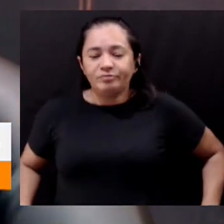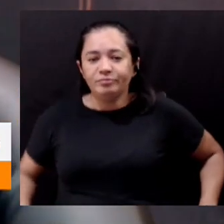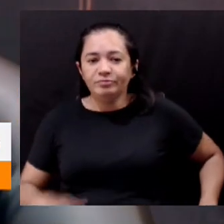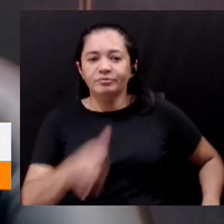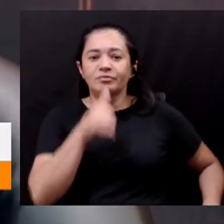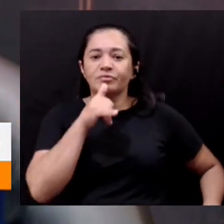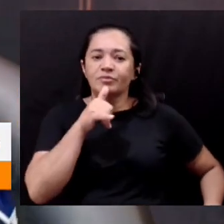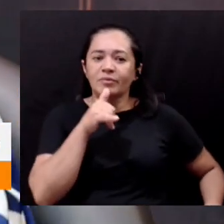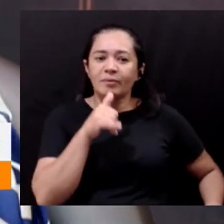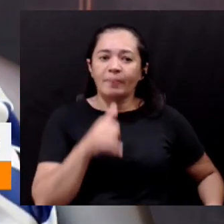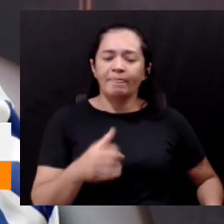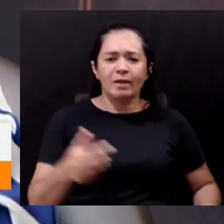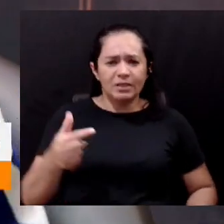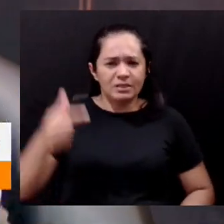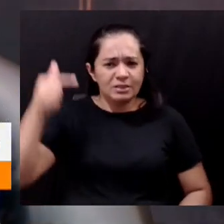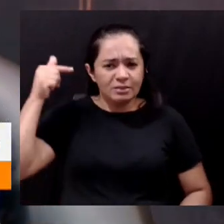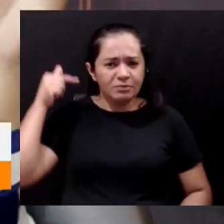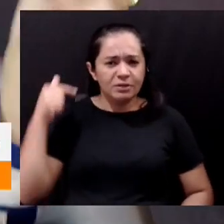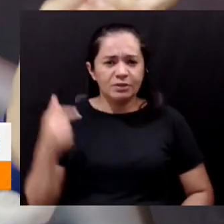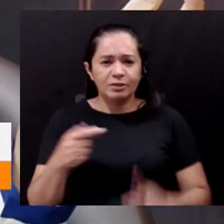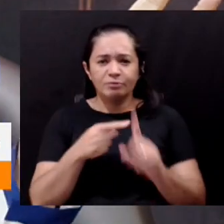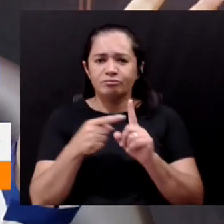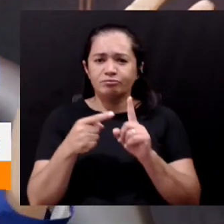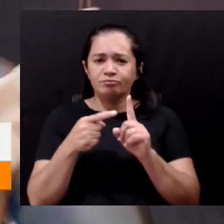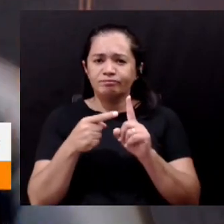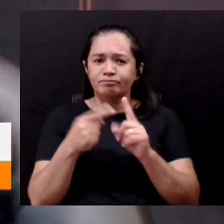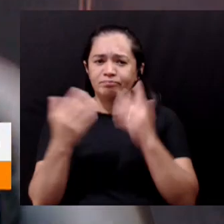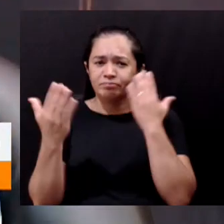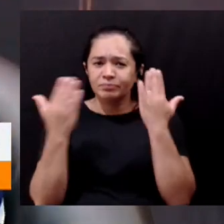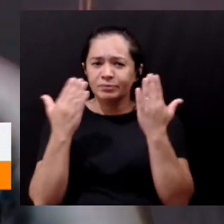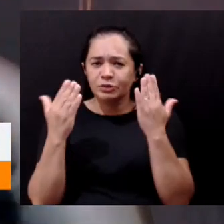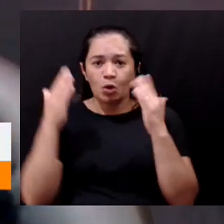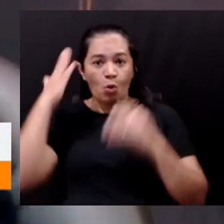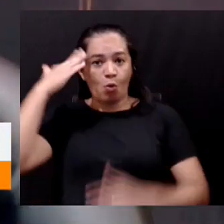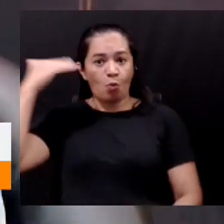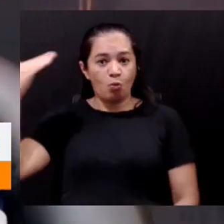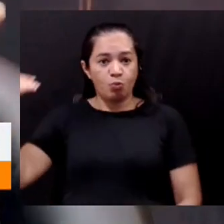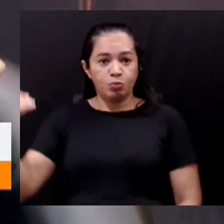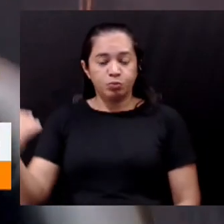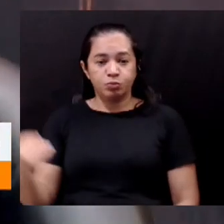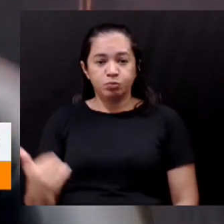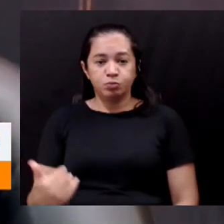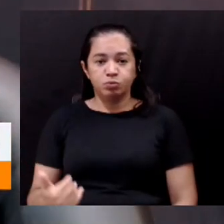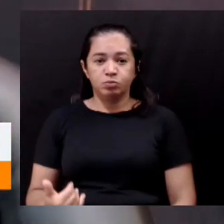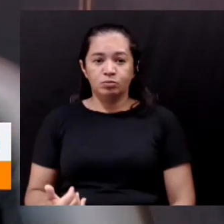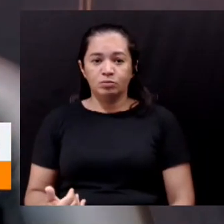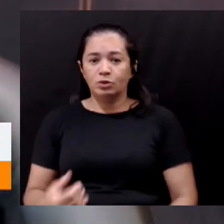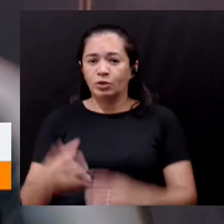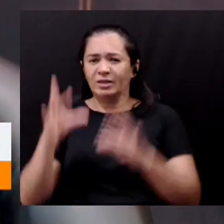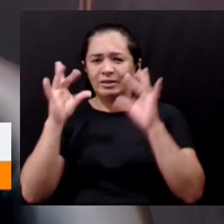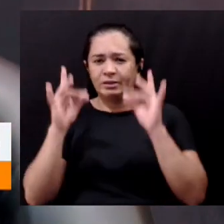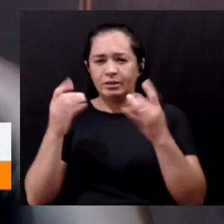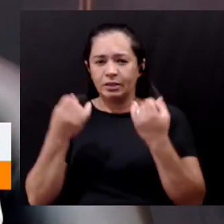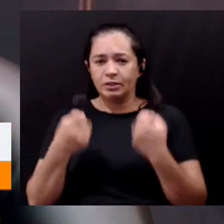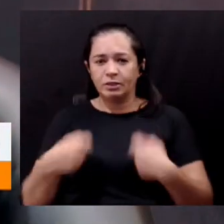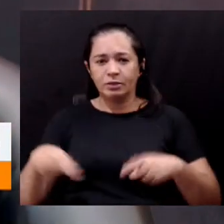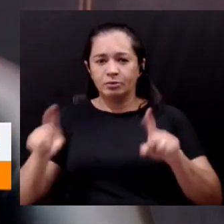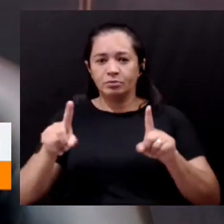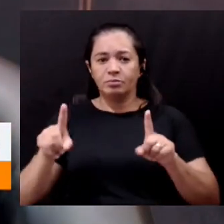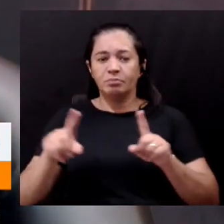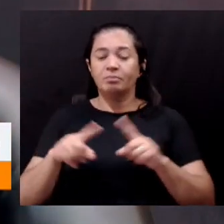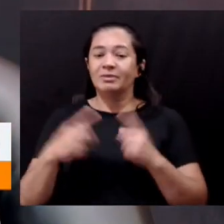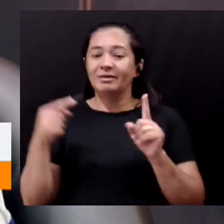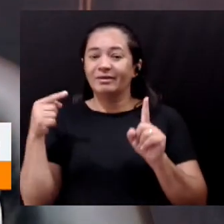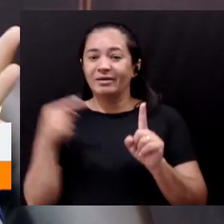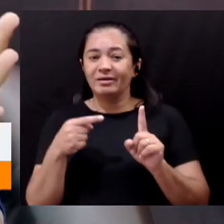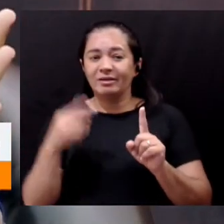um psicólogo muito famoso, né, e não vou entrar nos detalhes porque não o conhecia, mas ele estava no meio